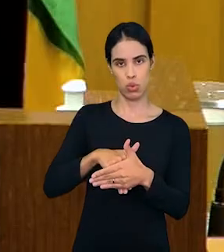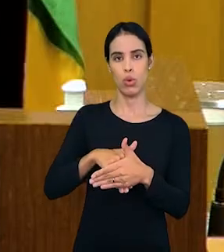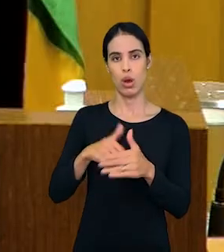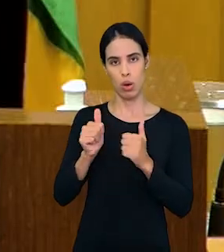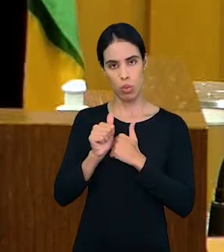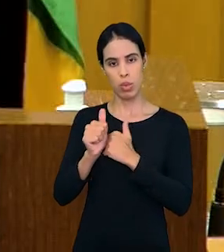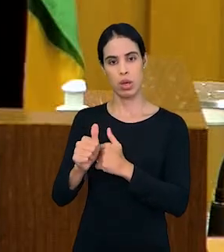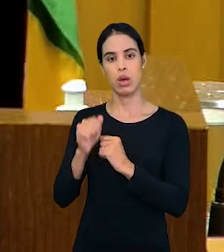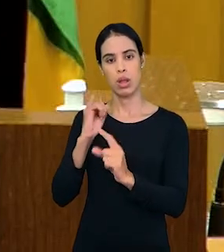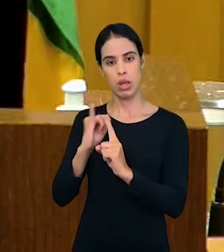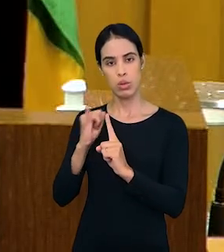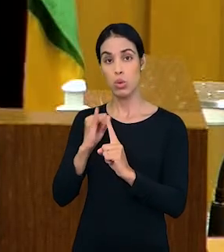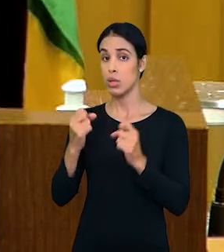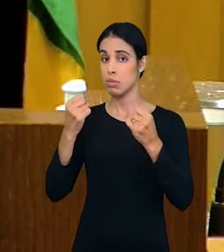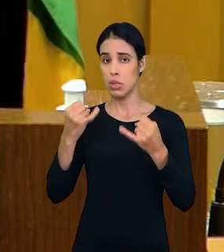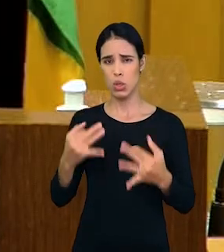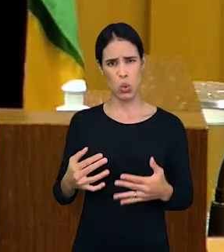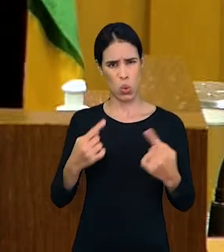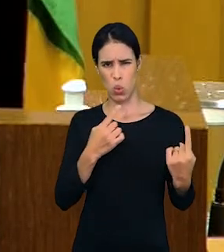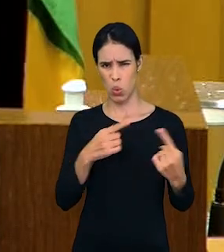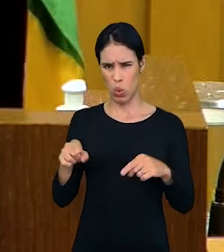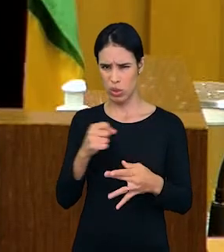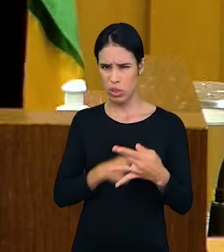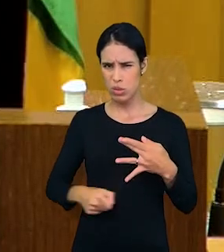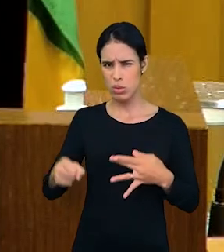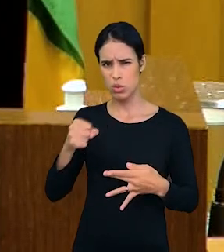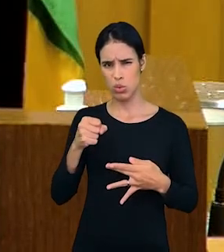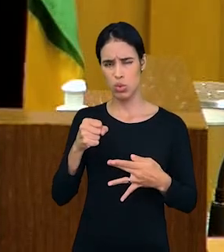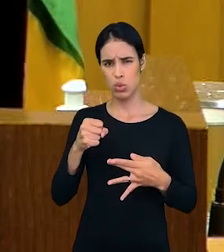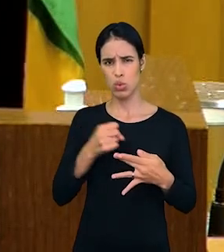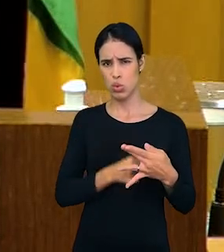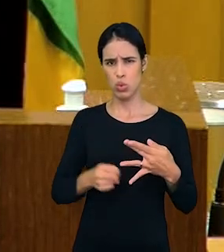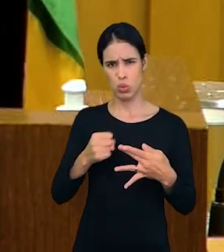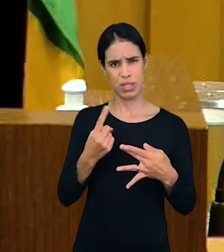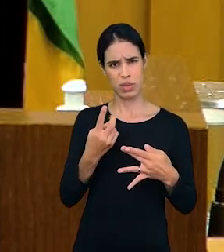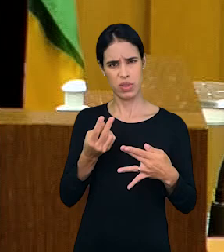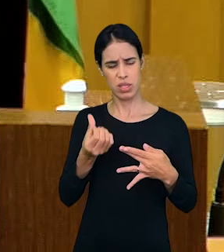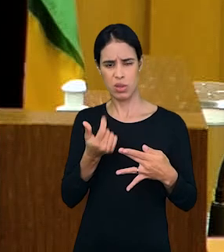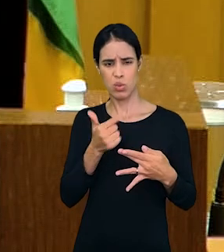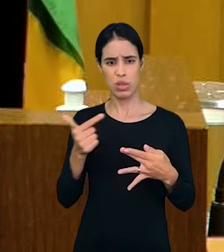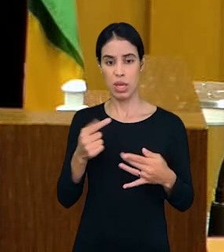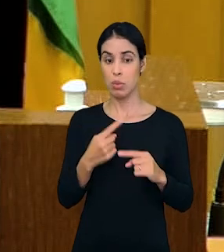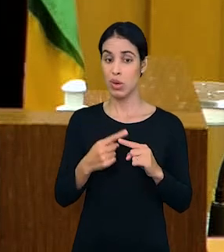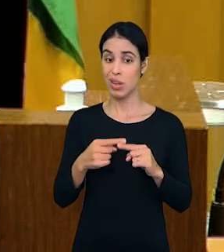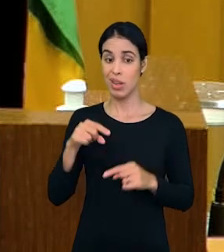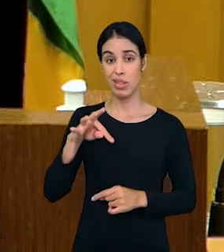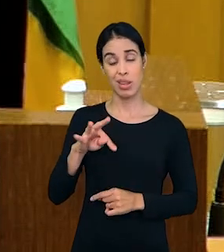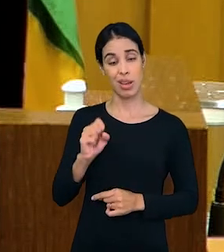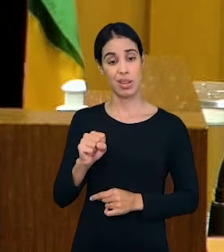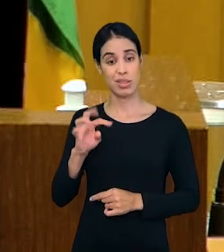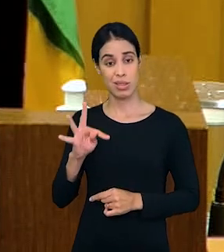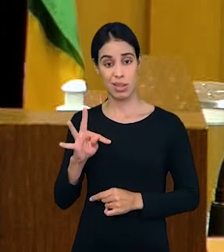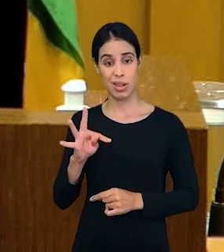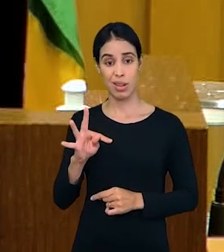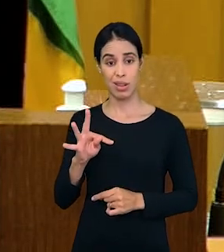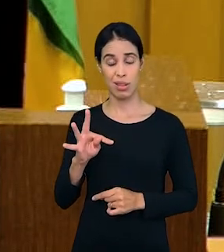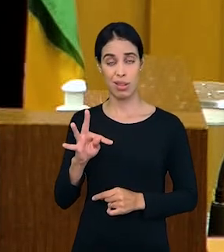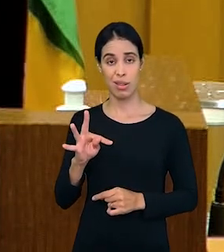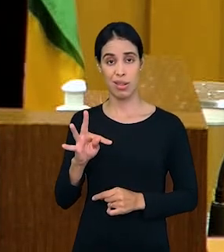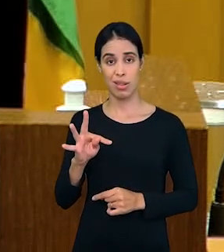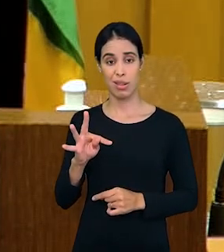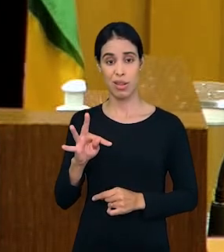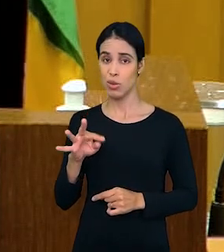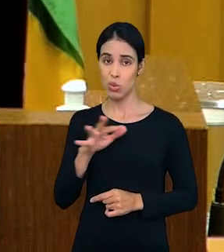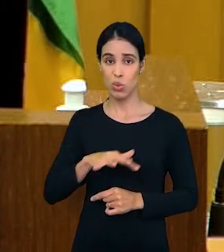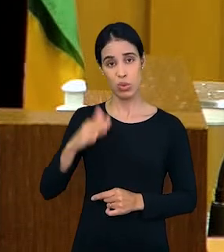com o relator, explicou que não houve violação à súmula. O Tribunal Superior do Trabalho, como todos nós sabemos, para um lado ou